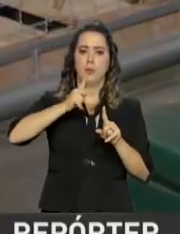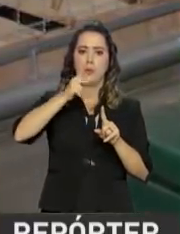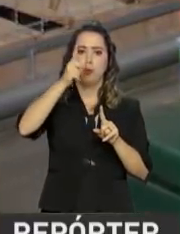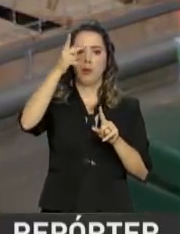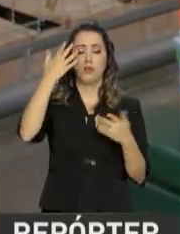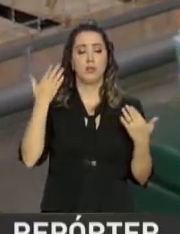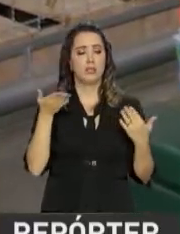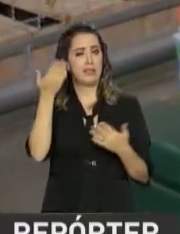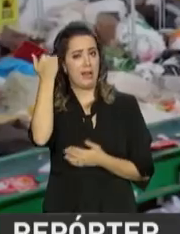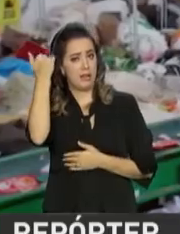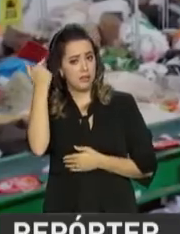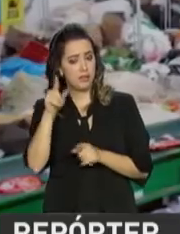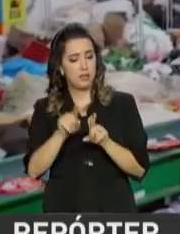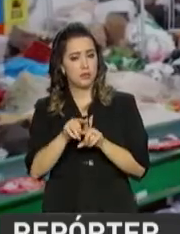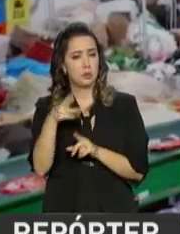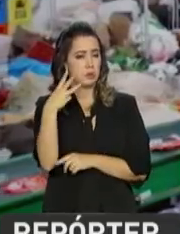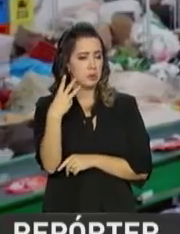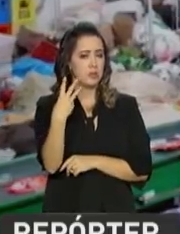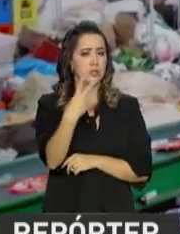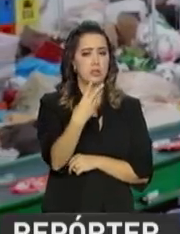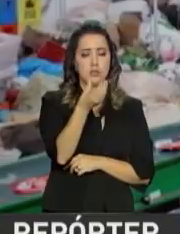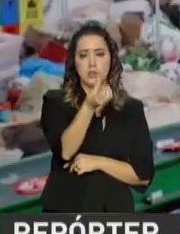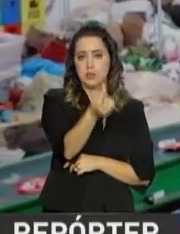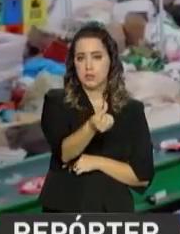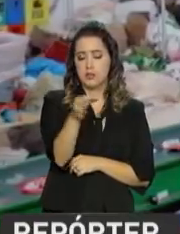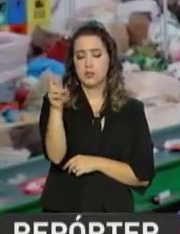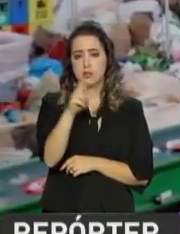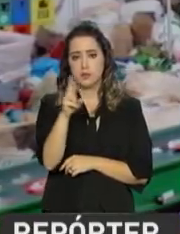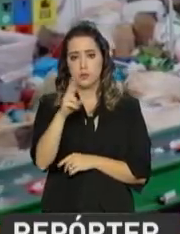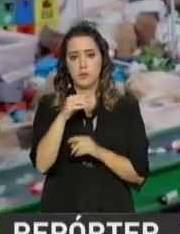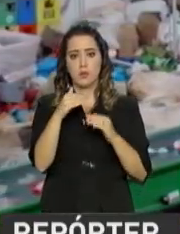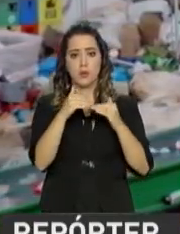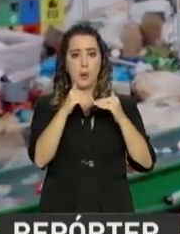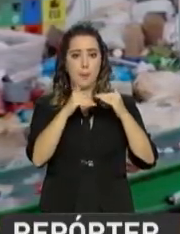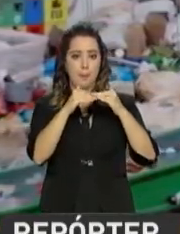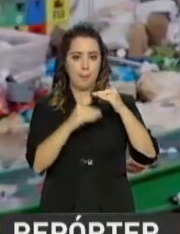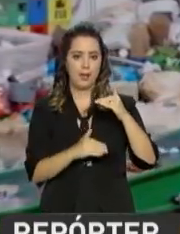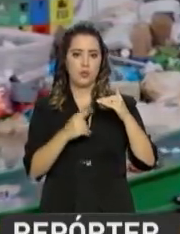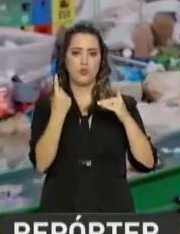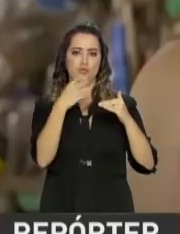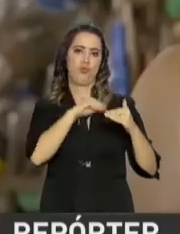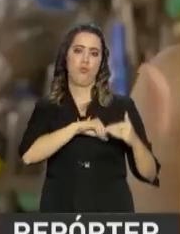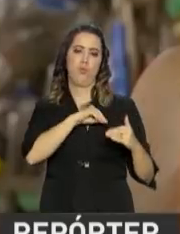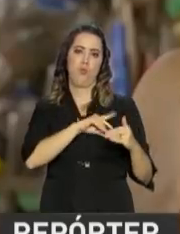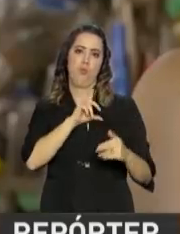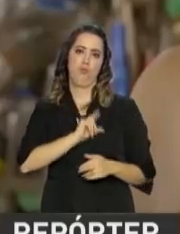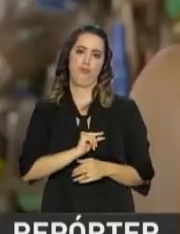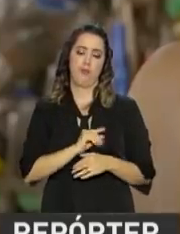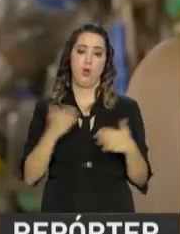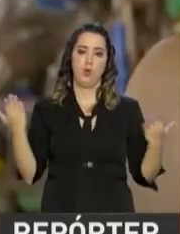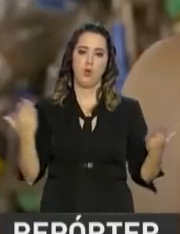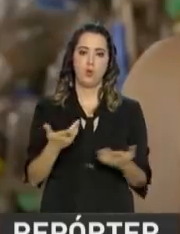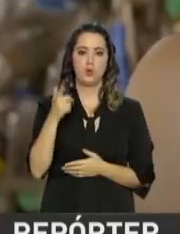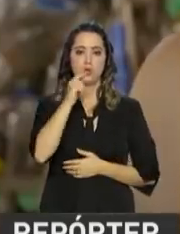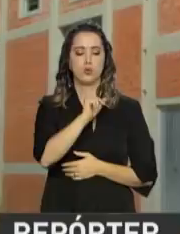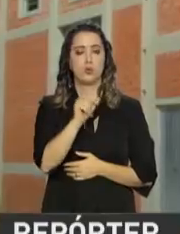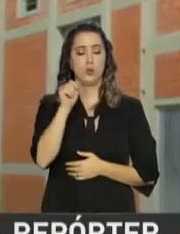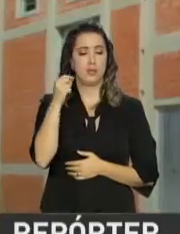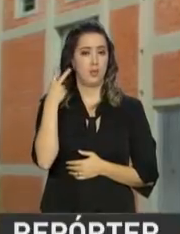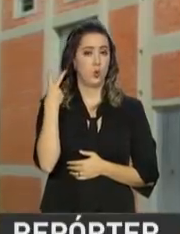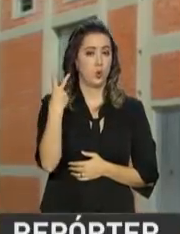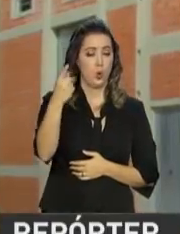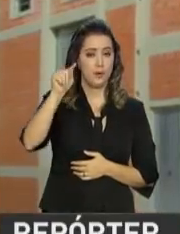renda lá, quando começou o projeto, era R$ 336, menos de um salário mínimo. E hoje chegou a atingir